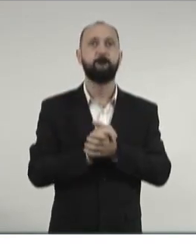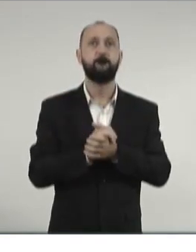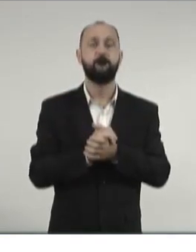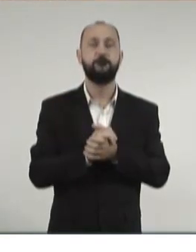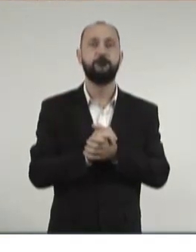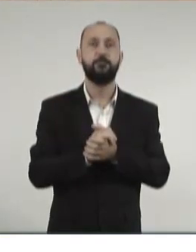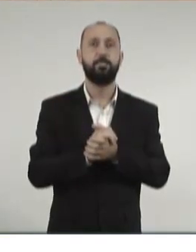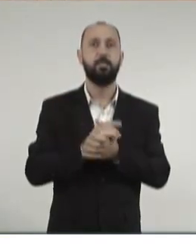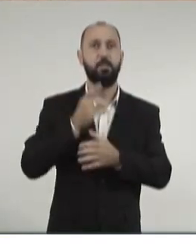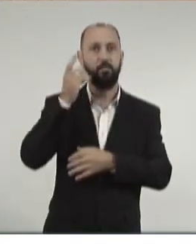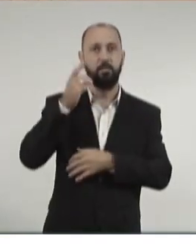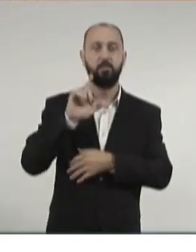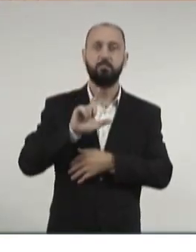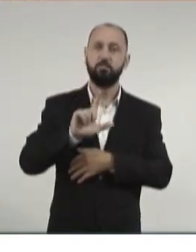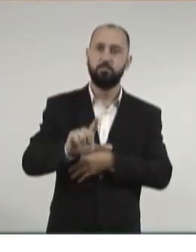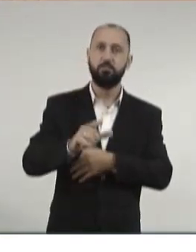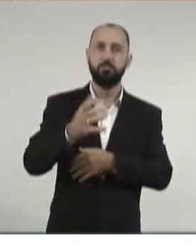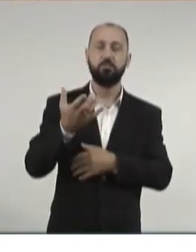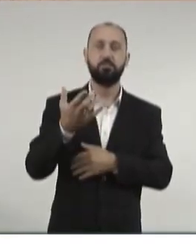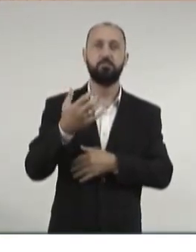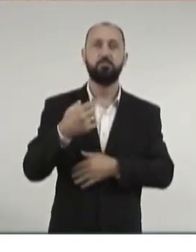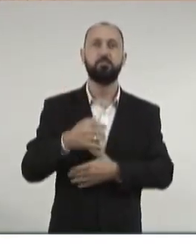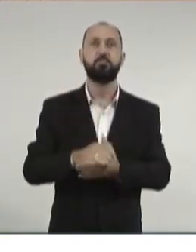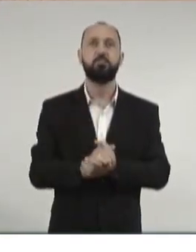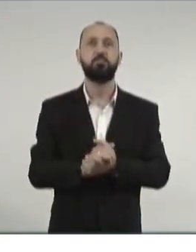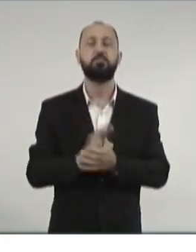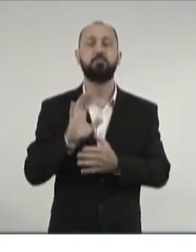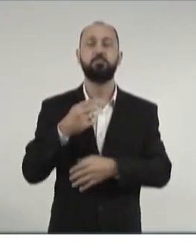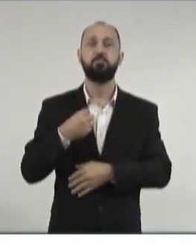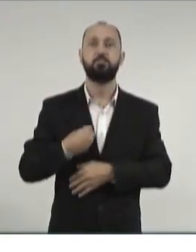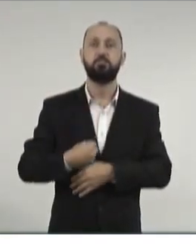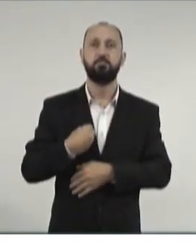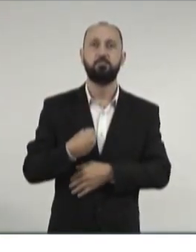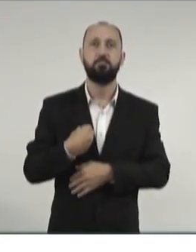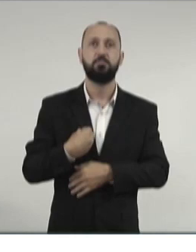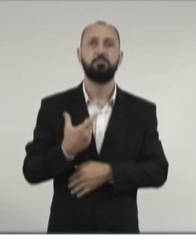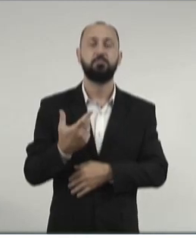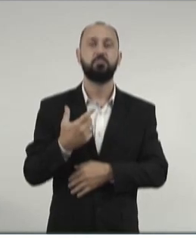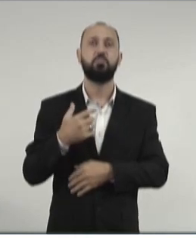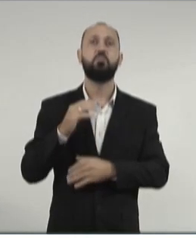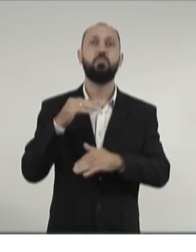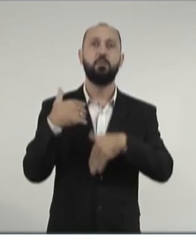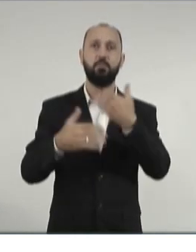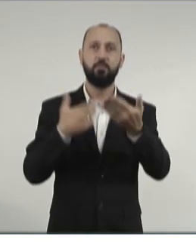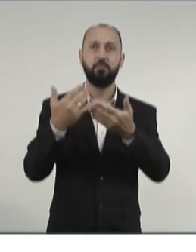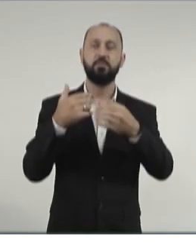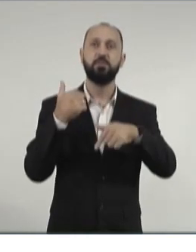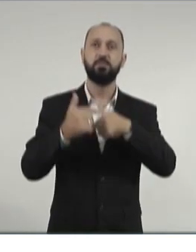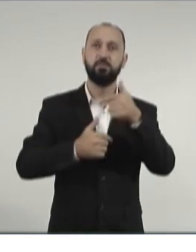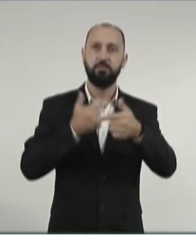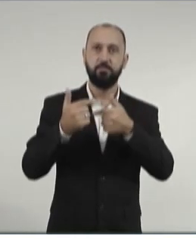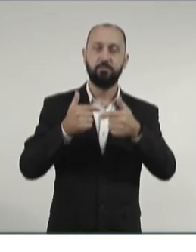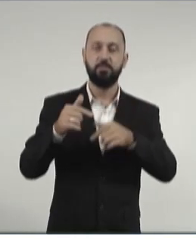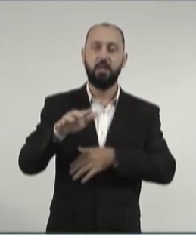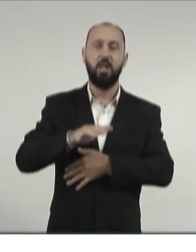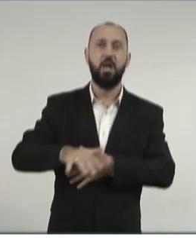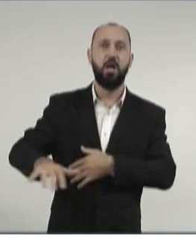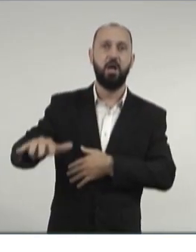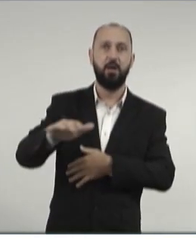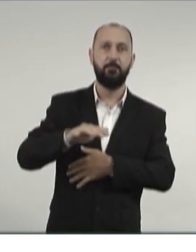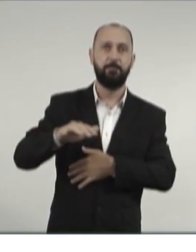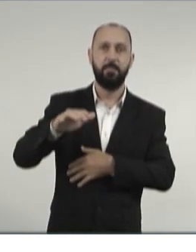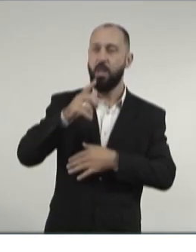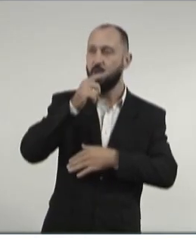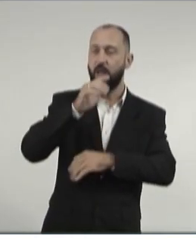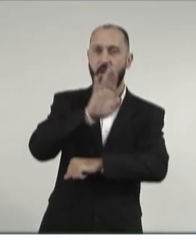Lima, também aqui fazer um registro do avanço que foi aquele trabalho na bacia da